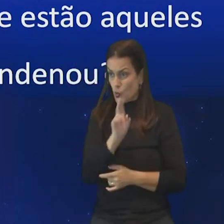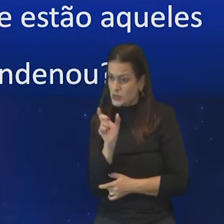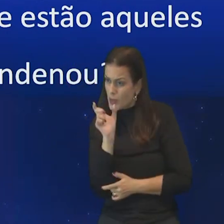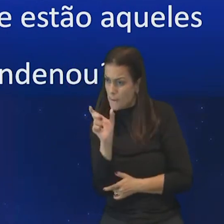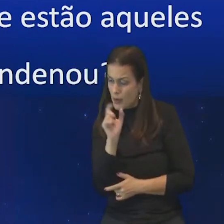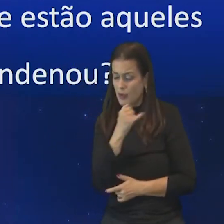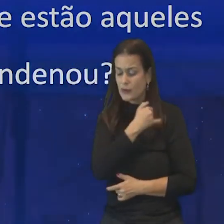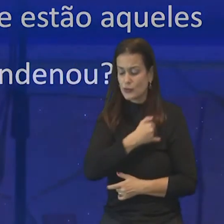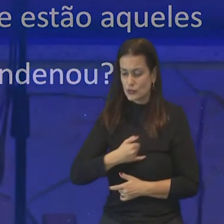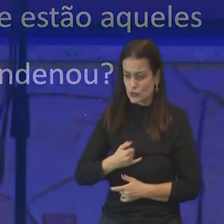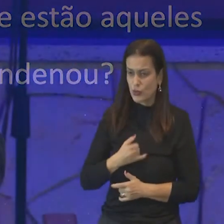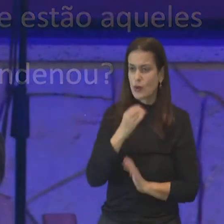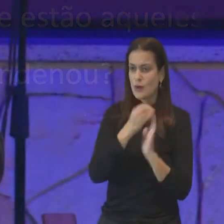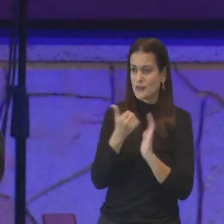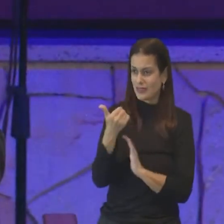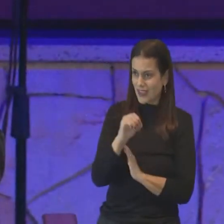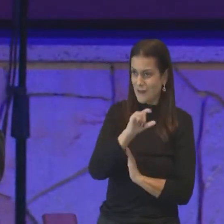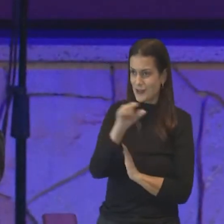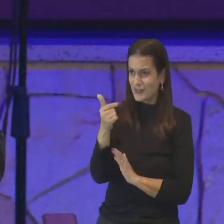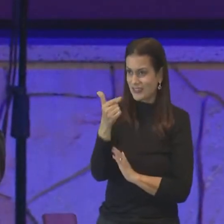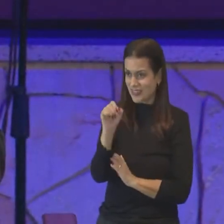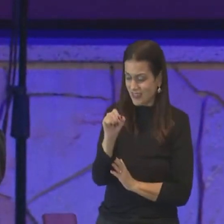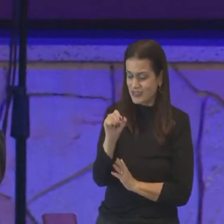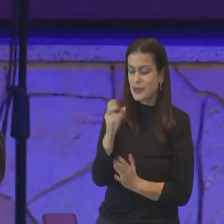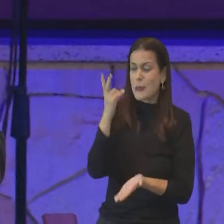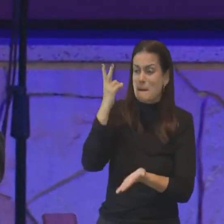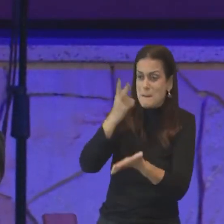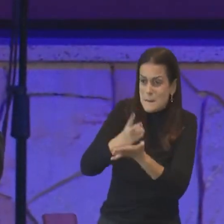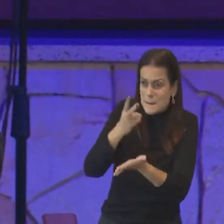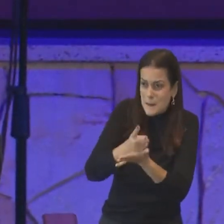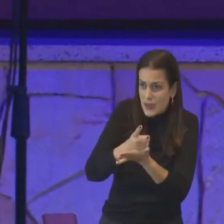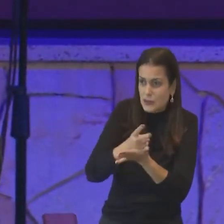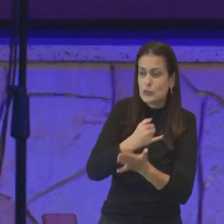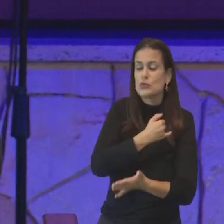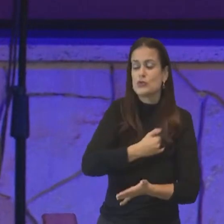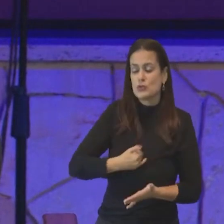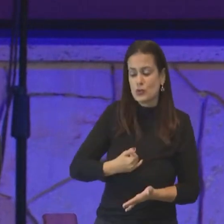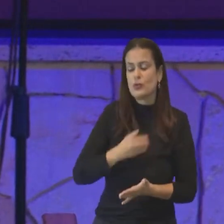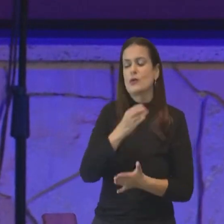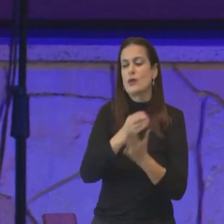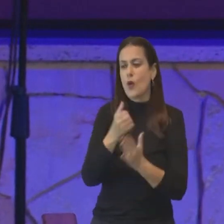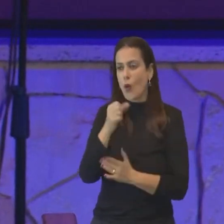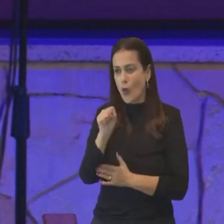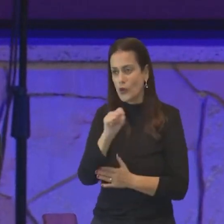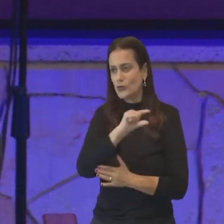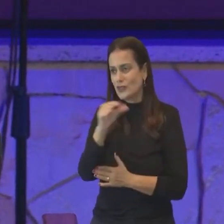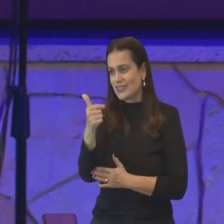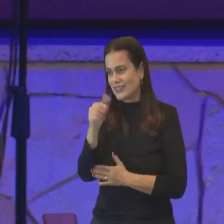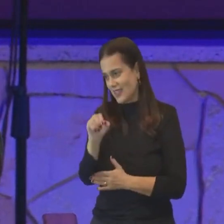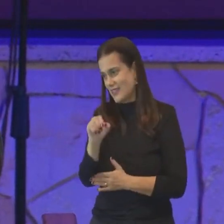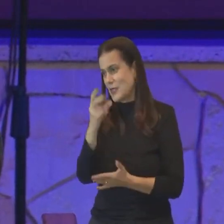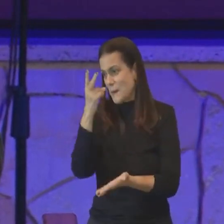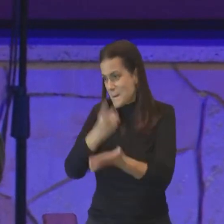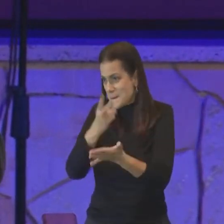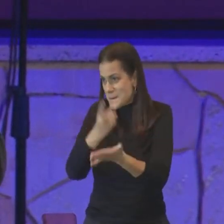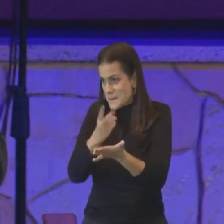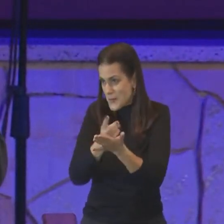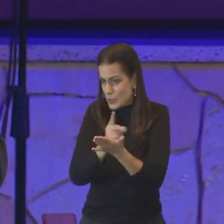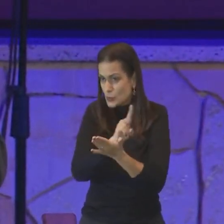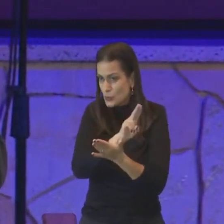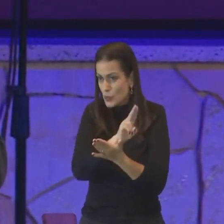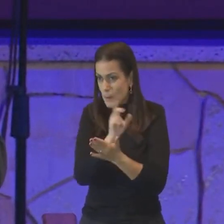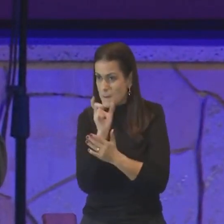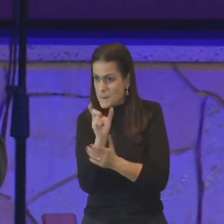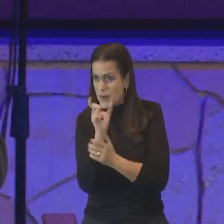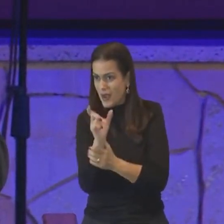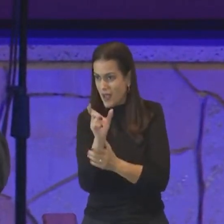João 10:10, é o mesmo, em João 8:10, é o mesmo tratamento que ele deu à sua mãe